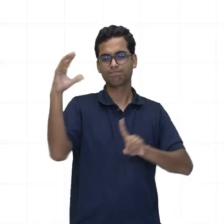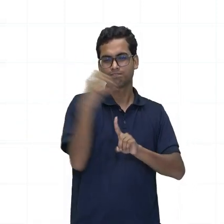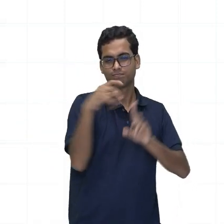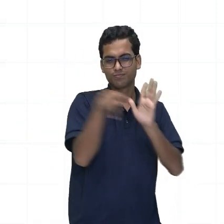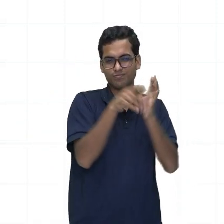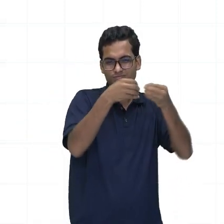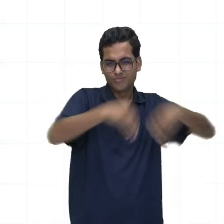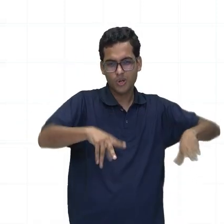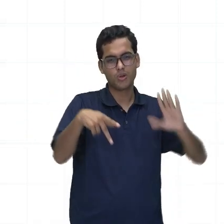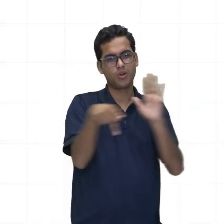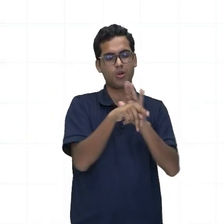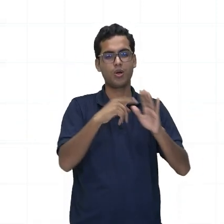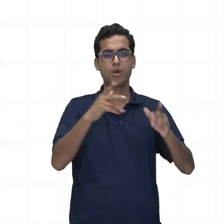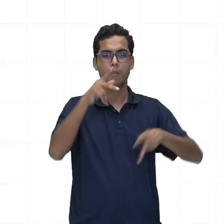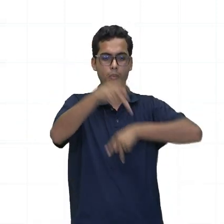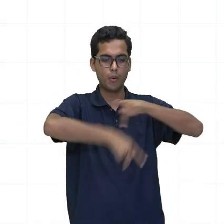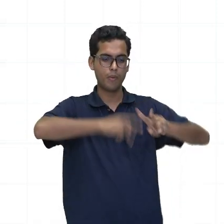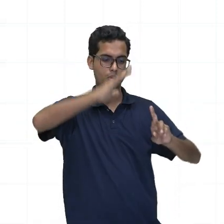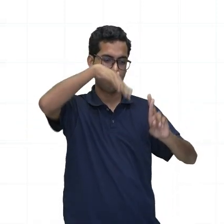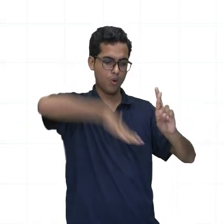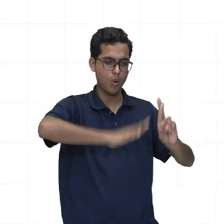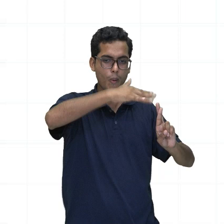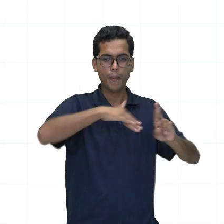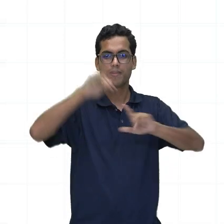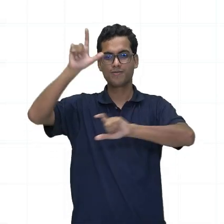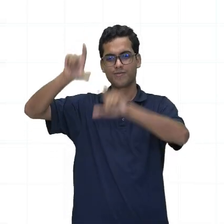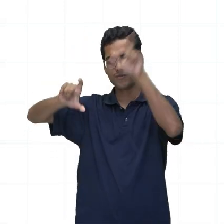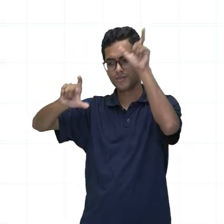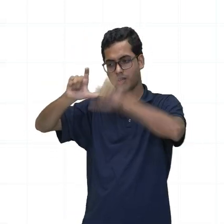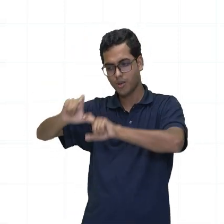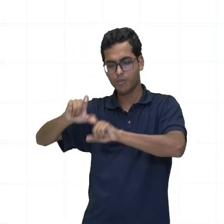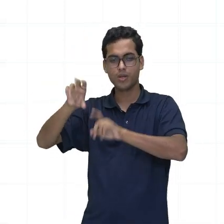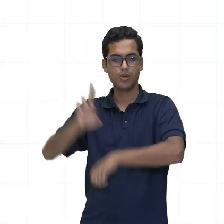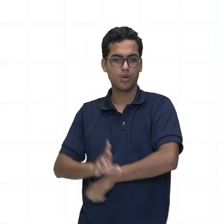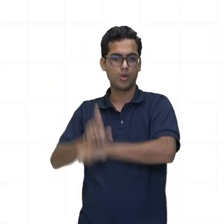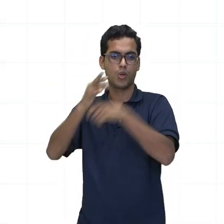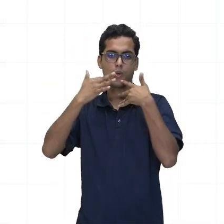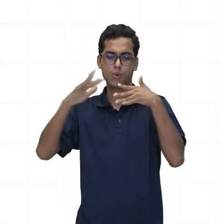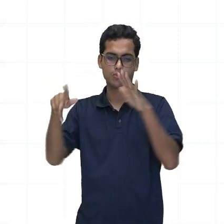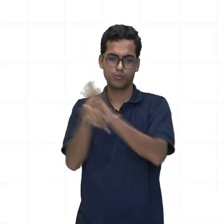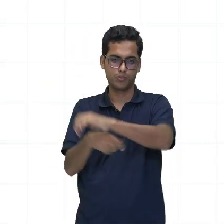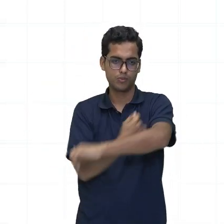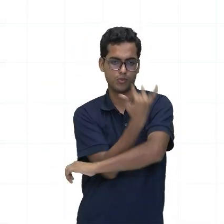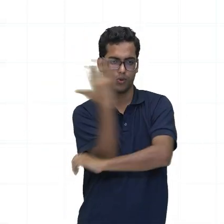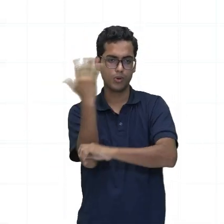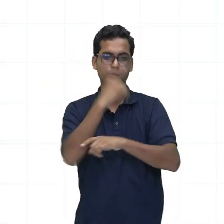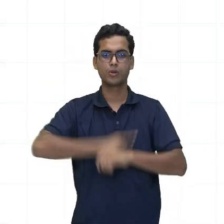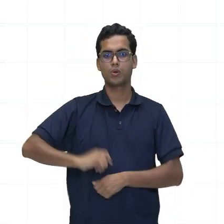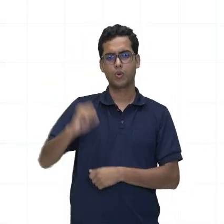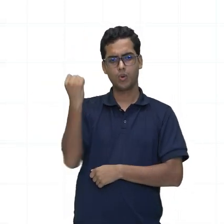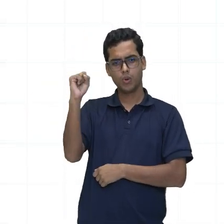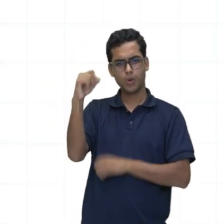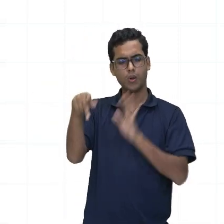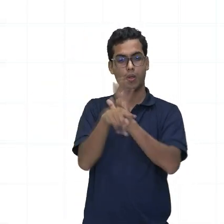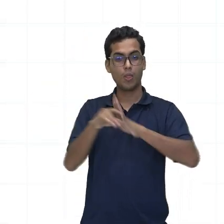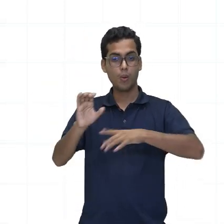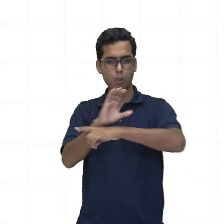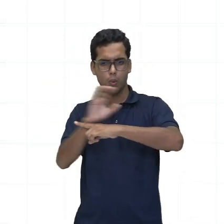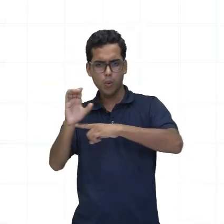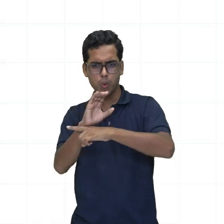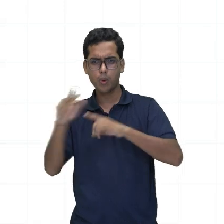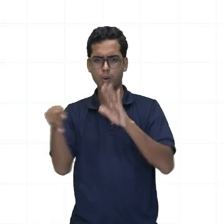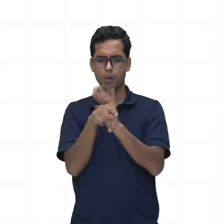que dependem dos recursos naturais da floresta. E liberação de carbono armazenado, ou seja, a gente vai